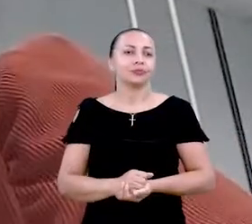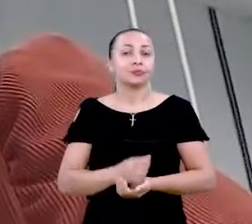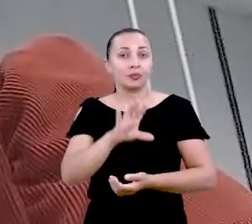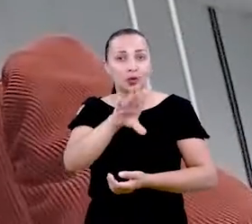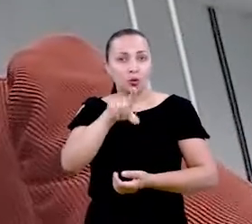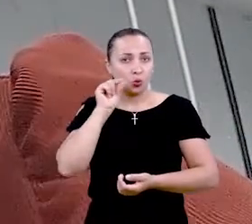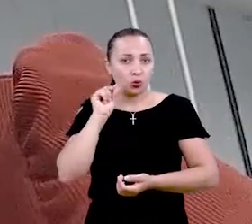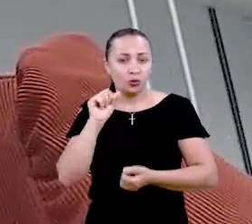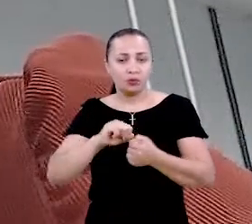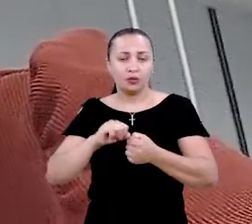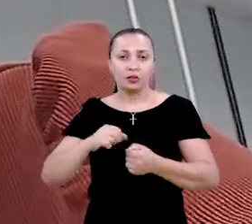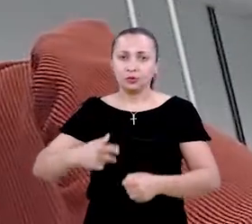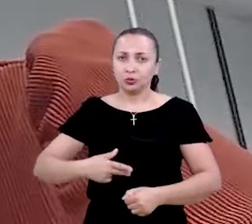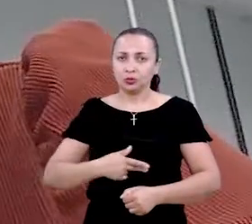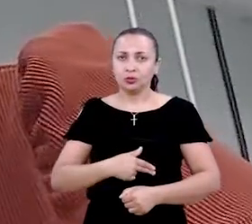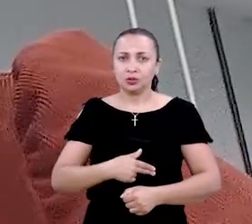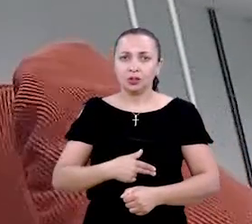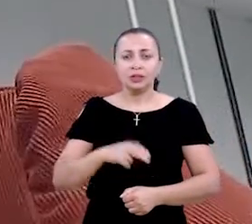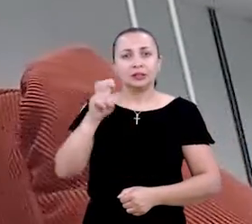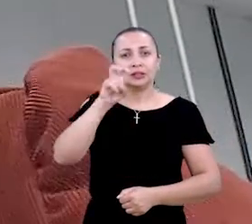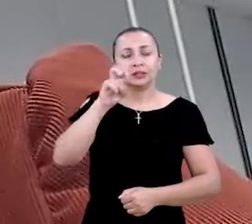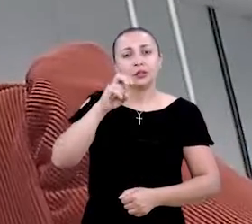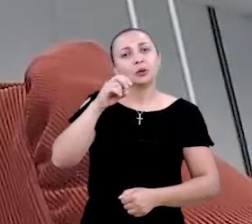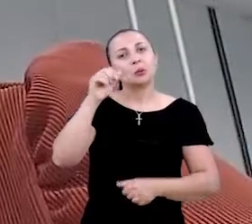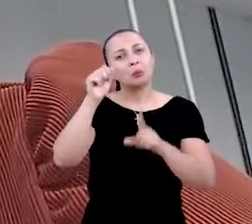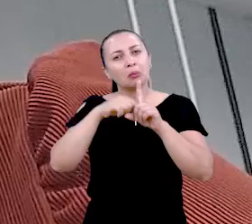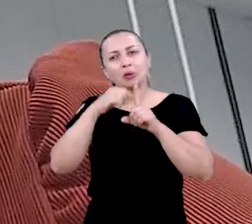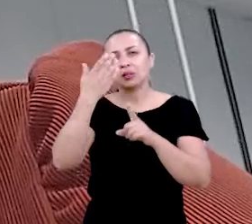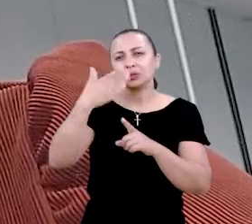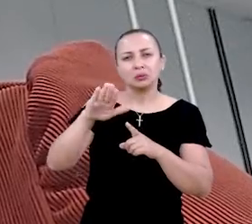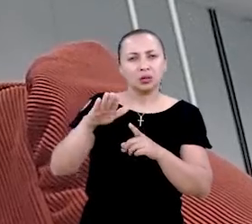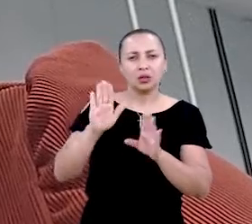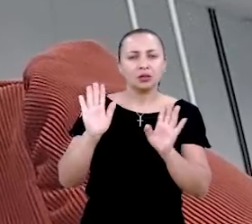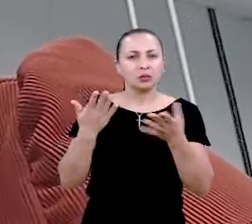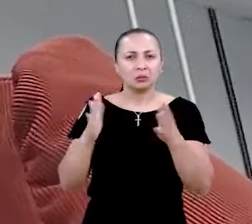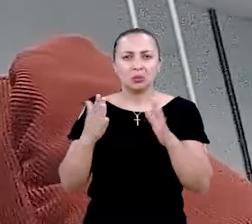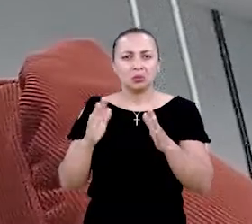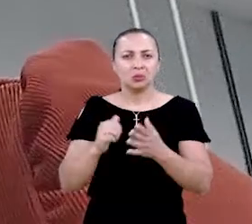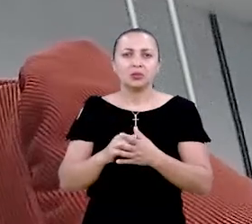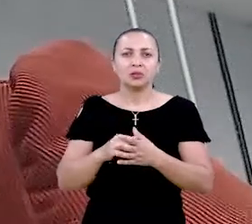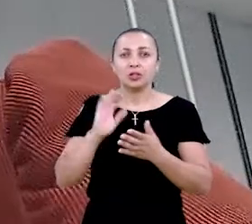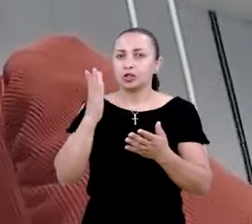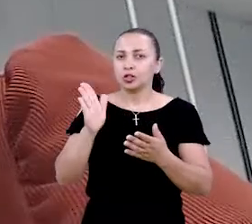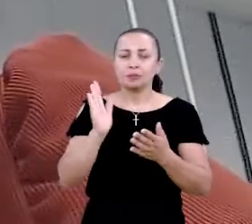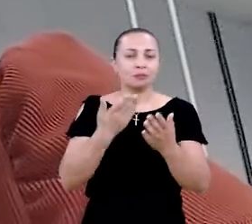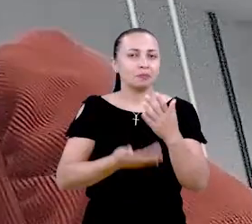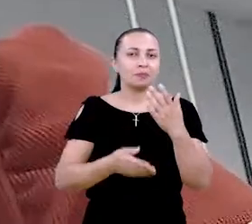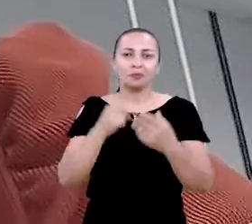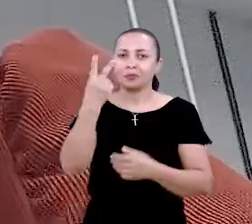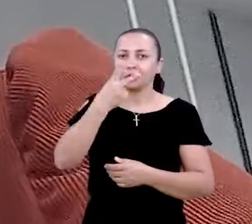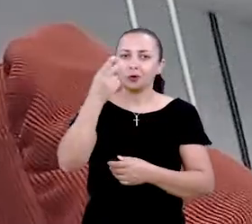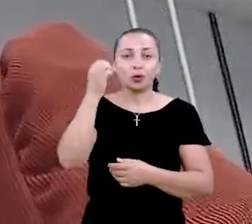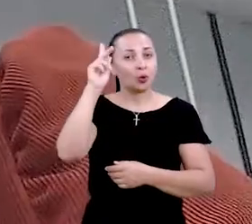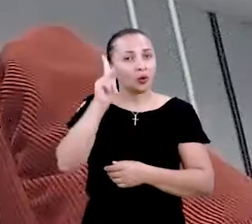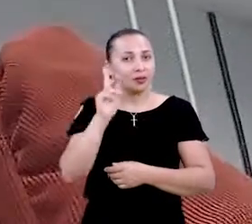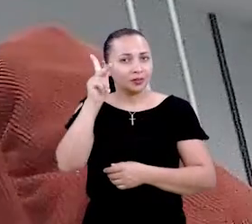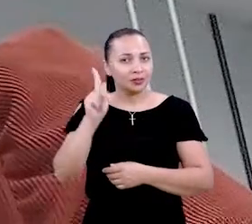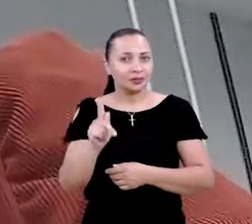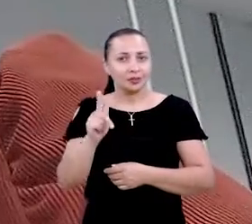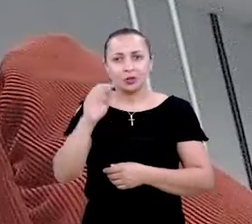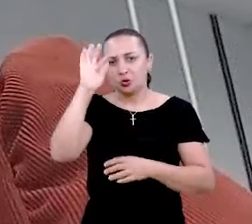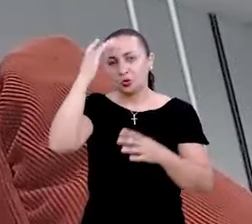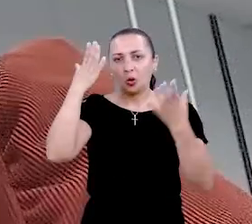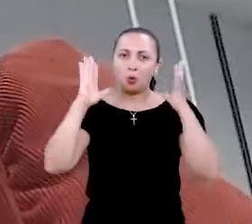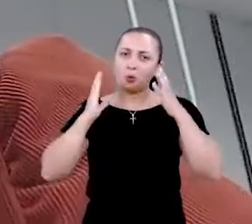cirurgia bariátrica mais ou menos 5 meses e meio, né? Neste período eu já perdi 22 quilos. E não foi apenas por uma questão